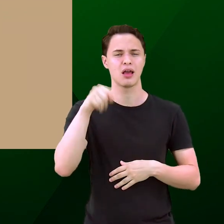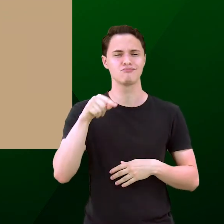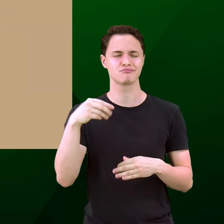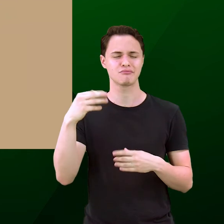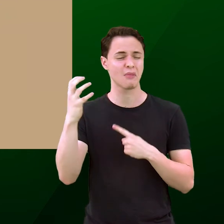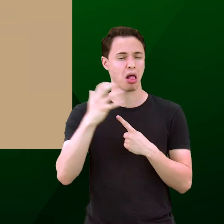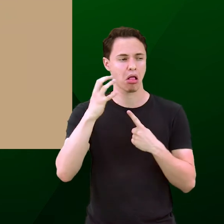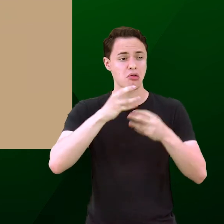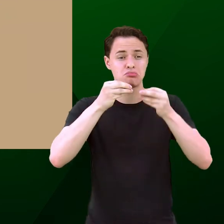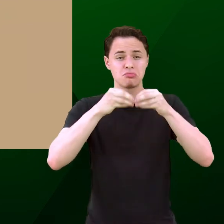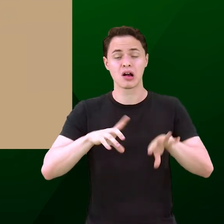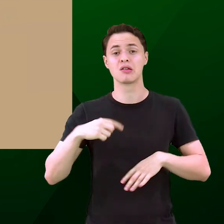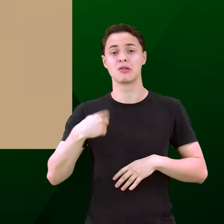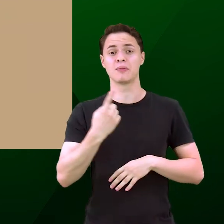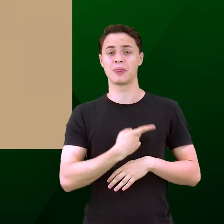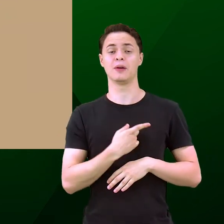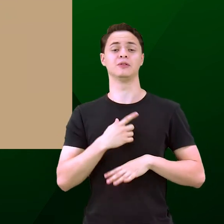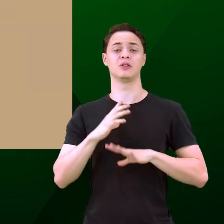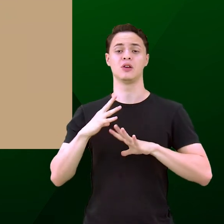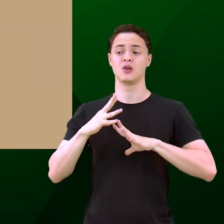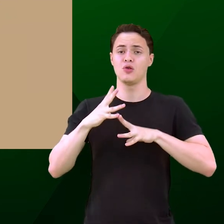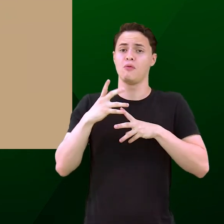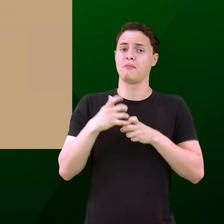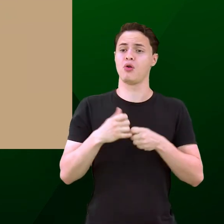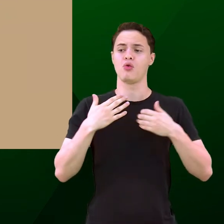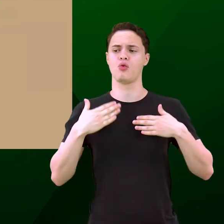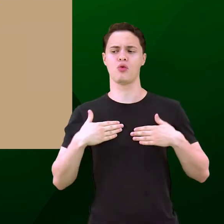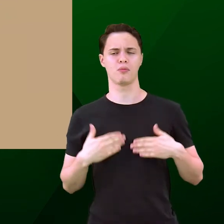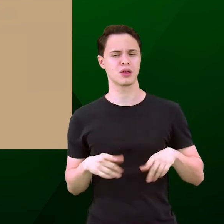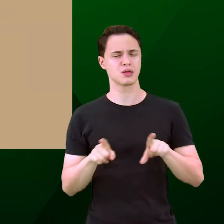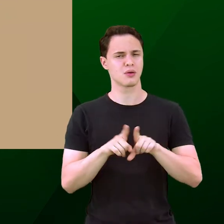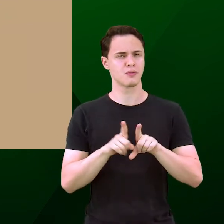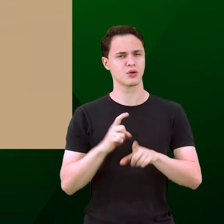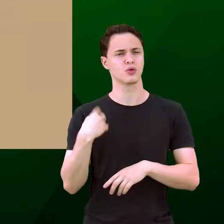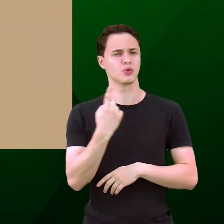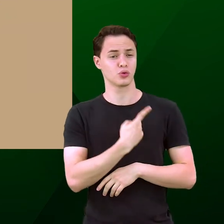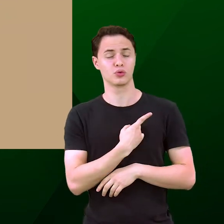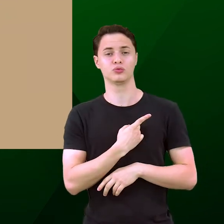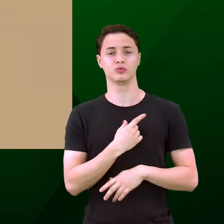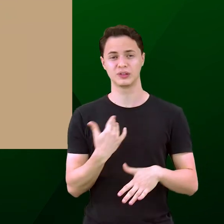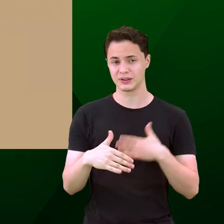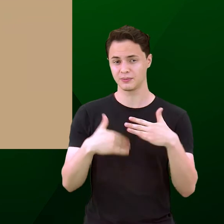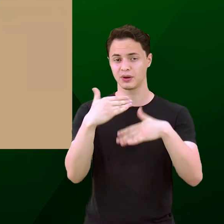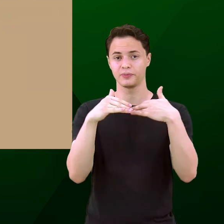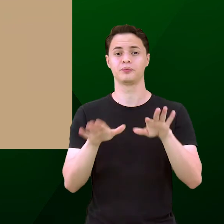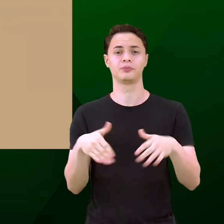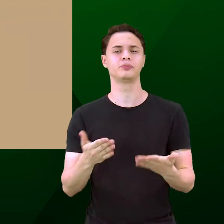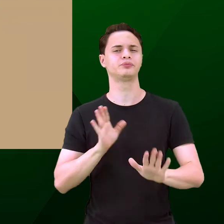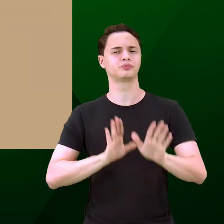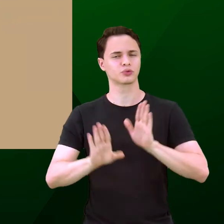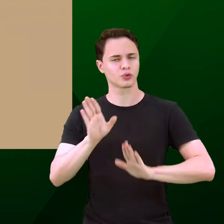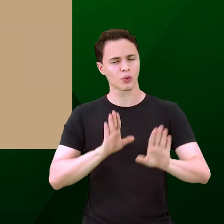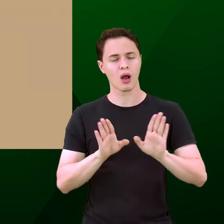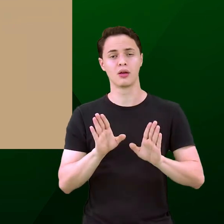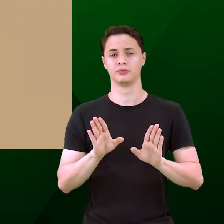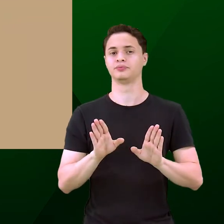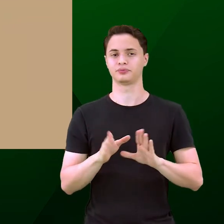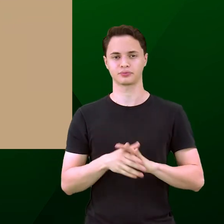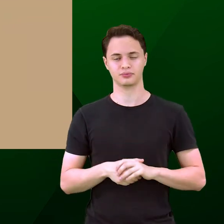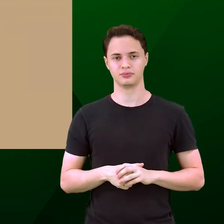3 minutos de corrida forte com 2 minutos de caminhada para recuperar a frequência. E no domingo,